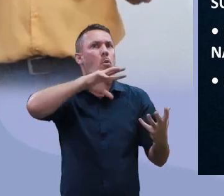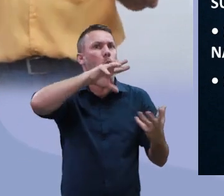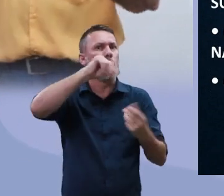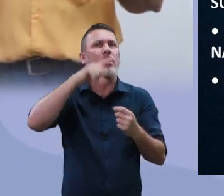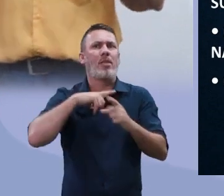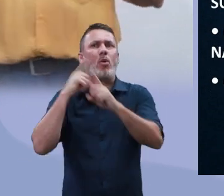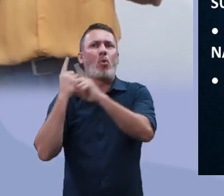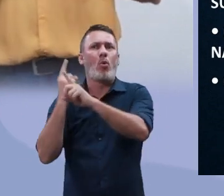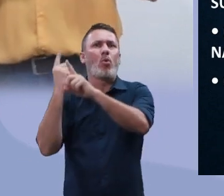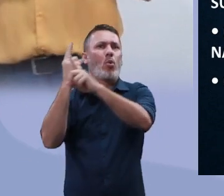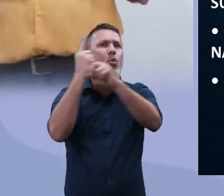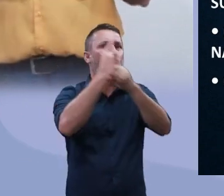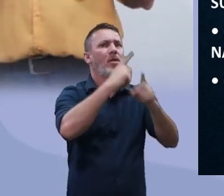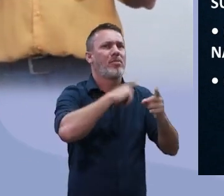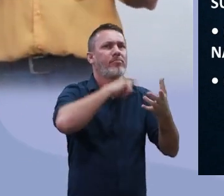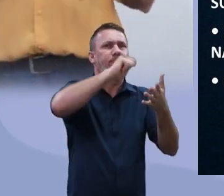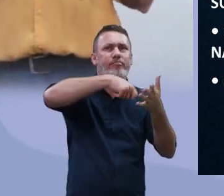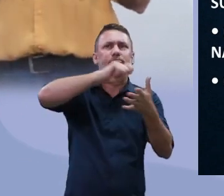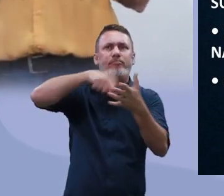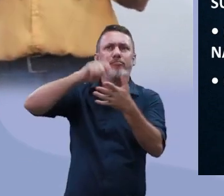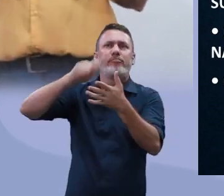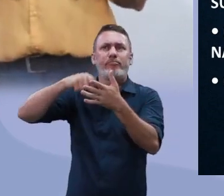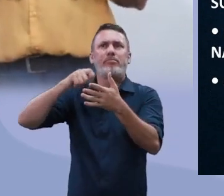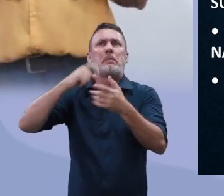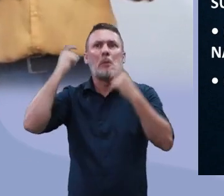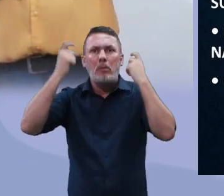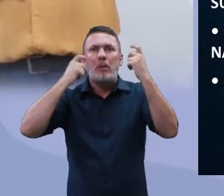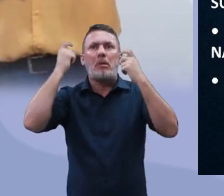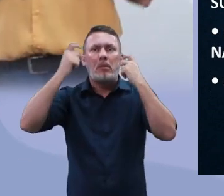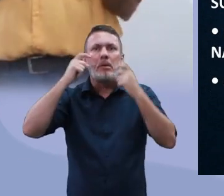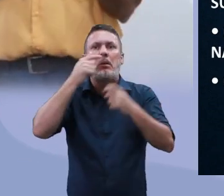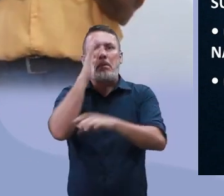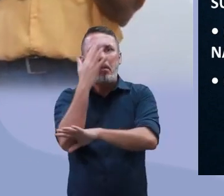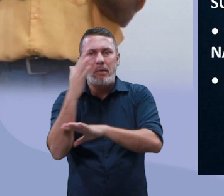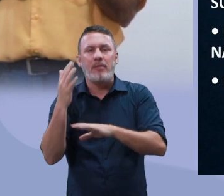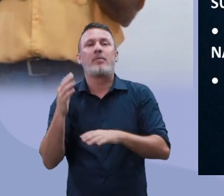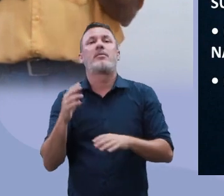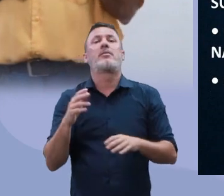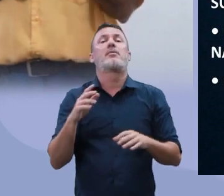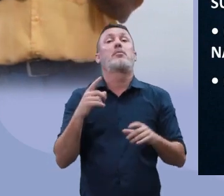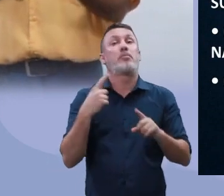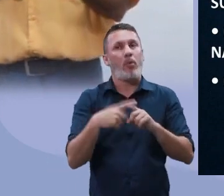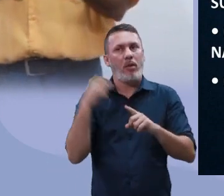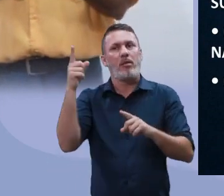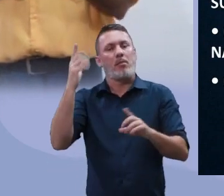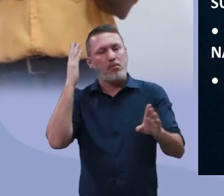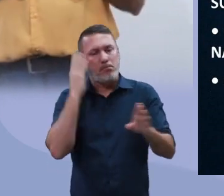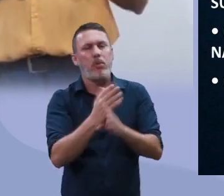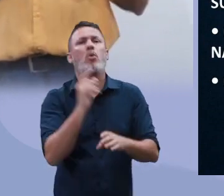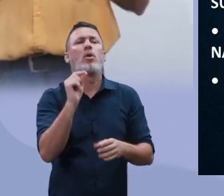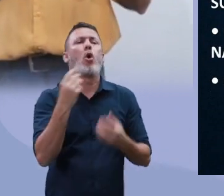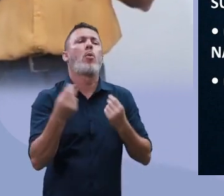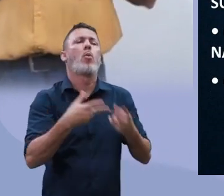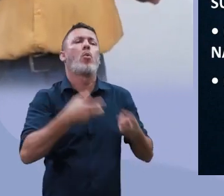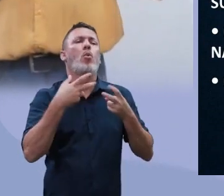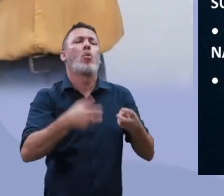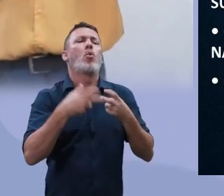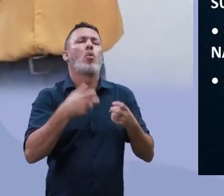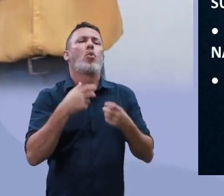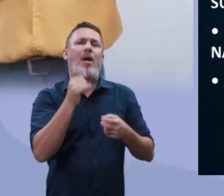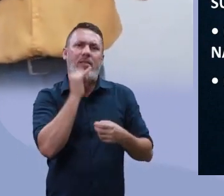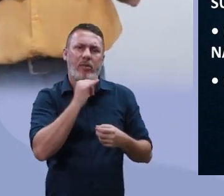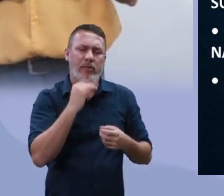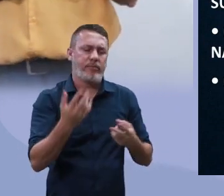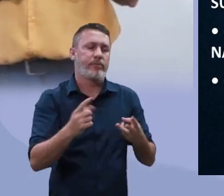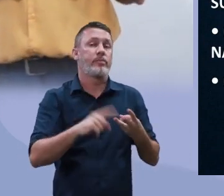a todo momento. E aí é quando nessas convenções novas formas de exploração dos recursos são lançadas, né,